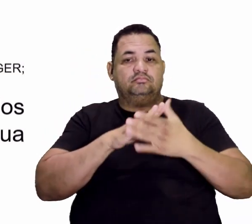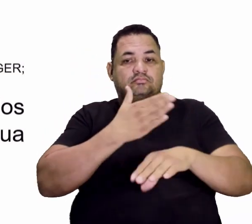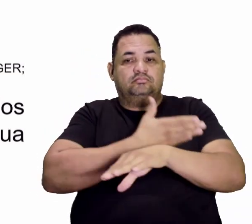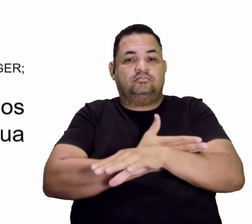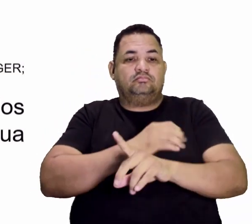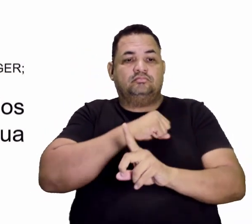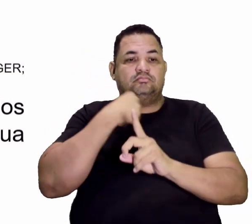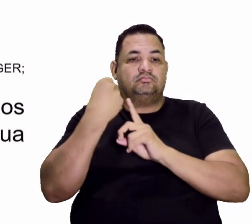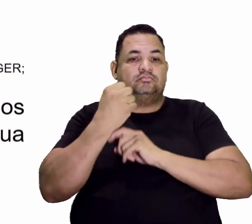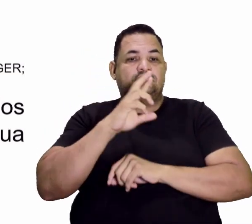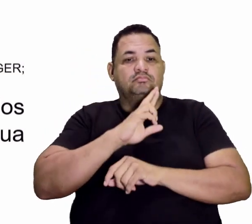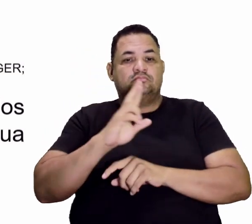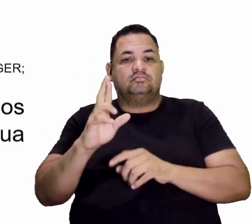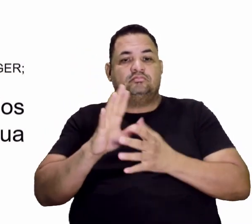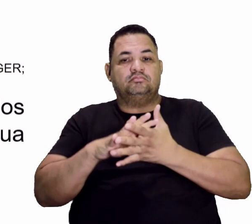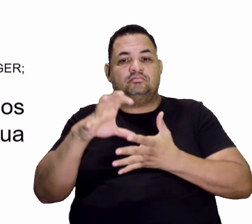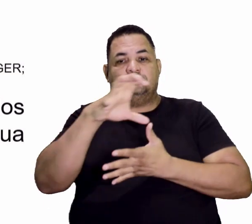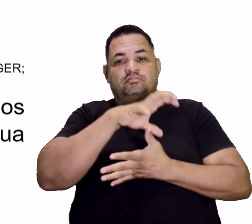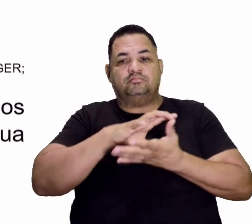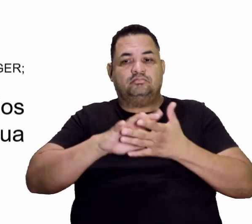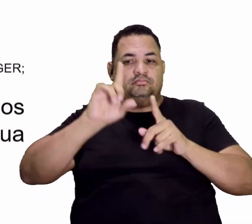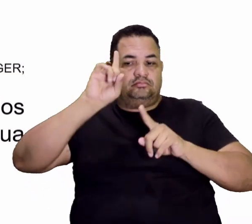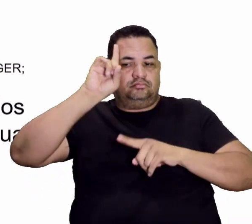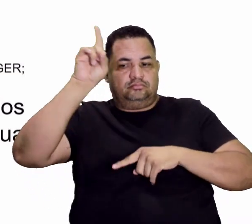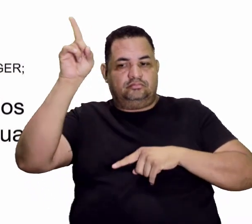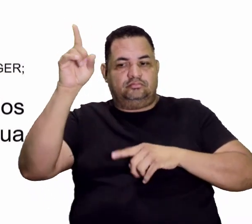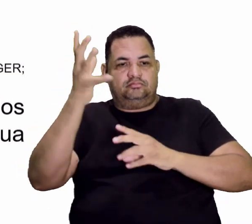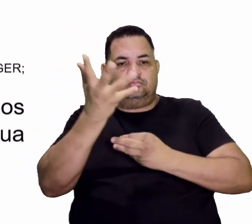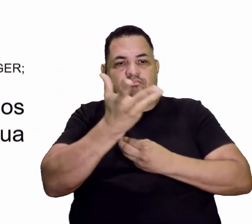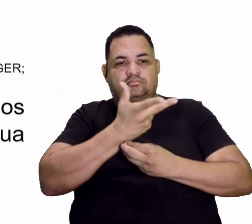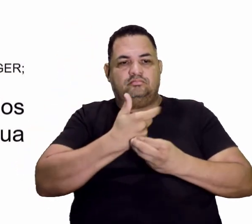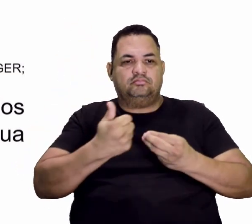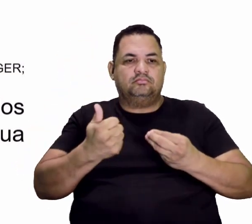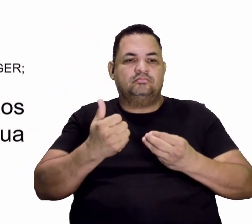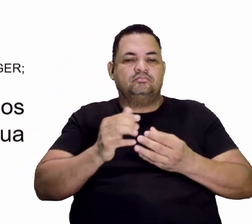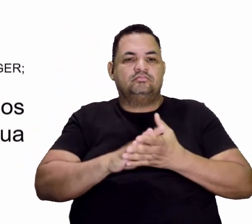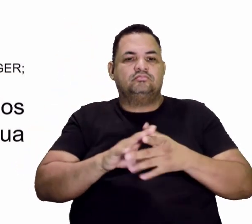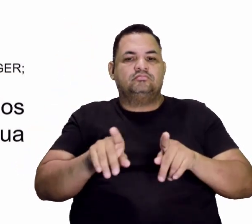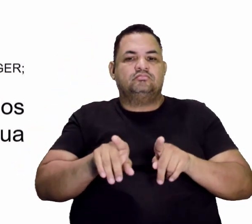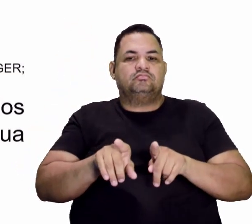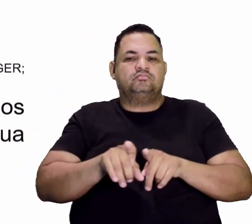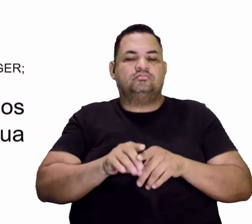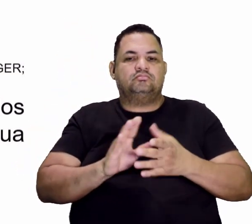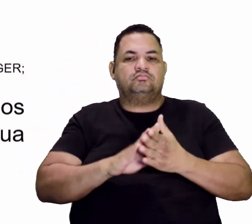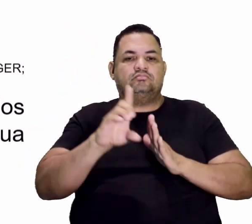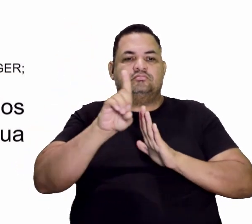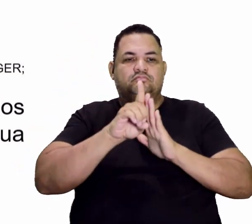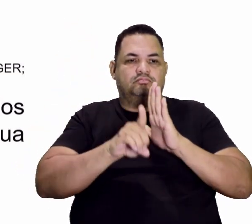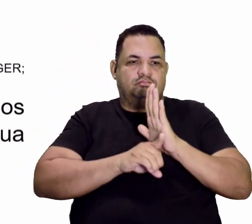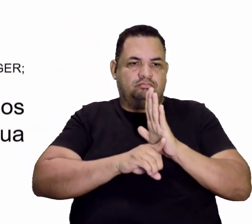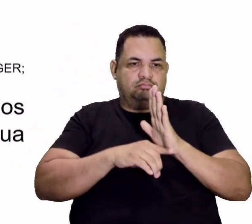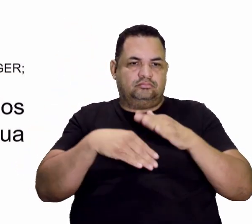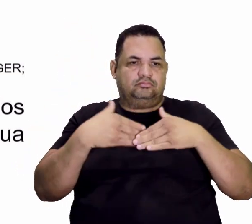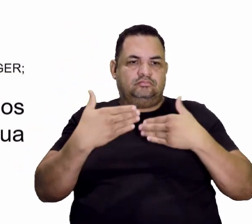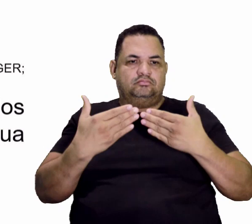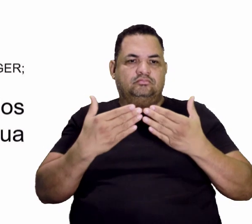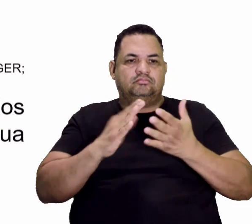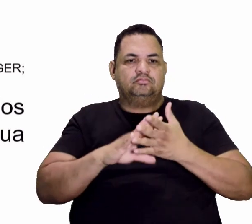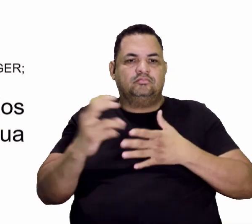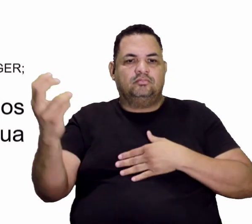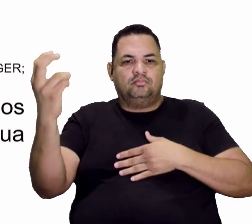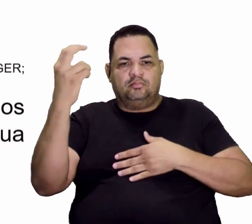hábitos sociais, religiosos, das manifestações intelectuais e artísticas. Esse é do dicionário.